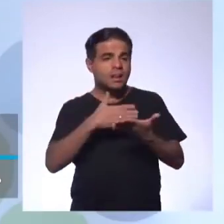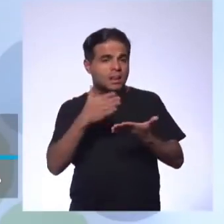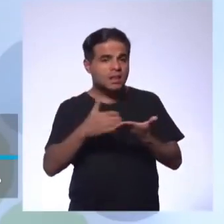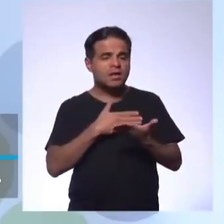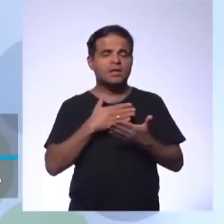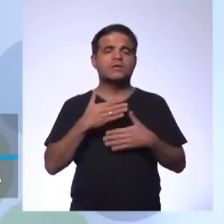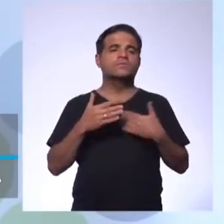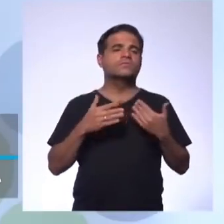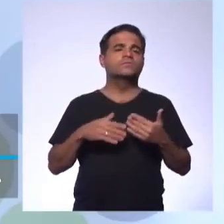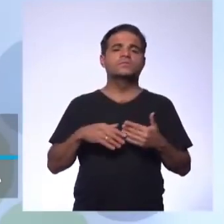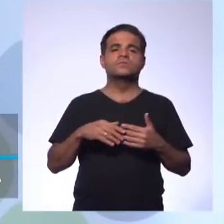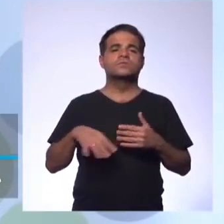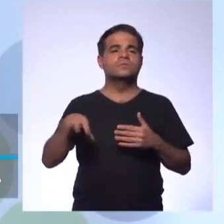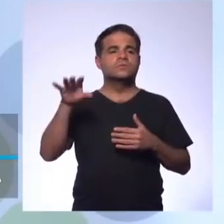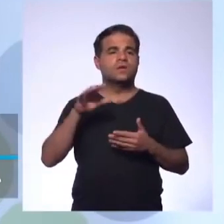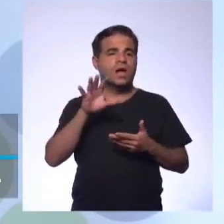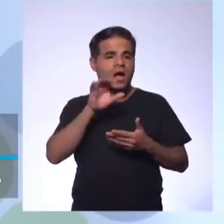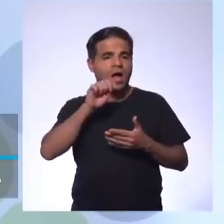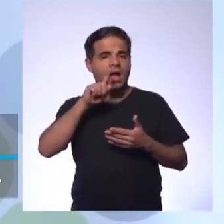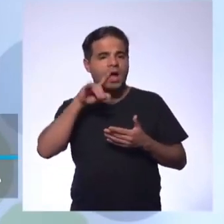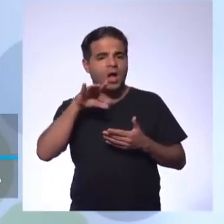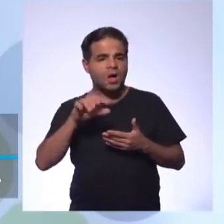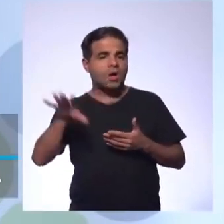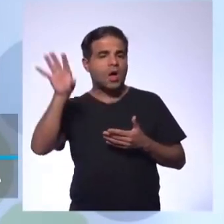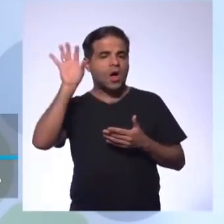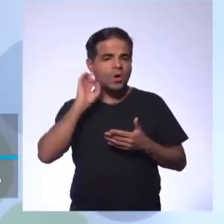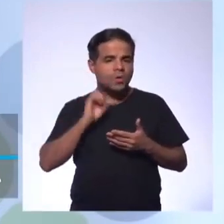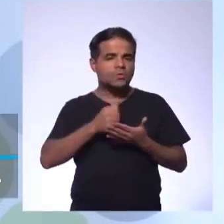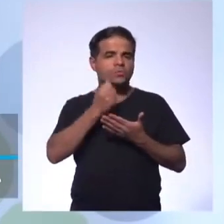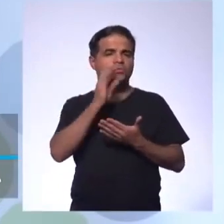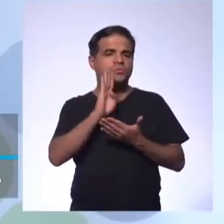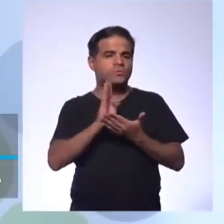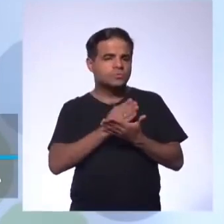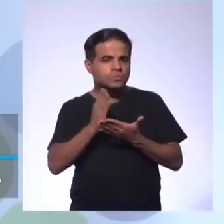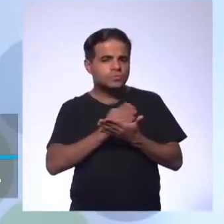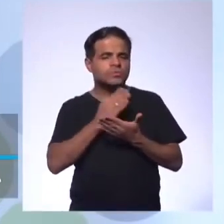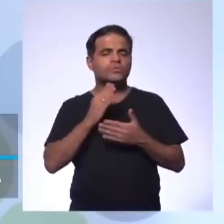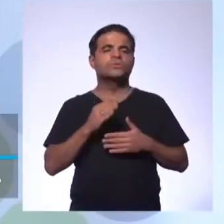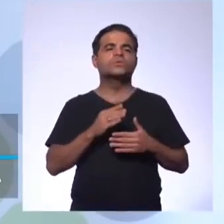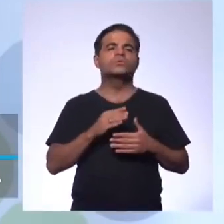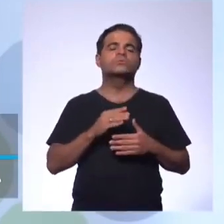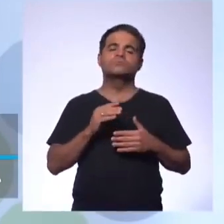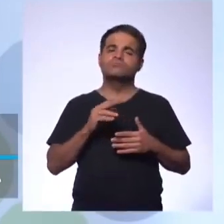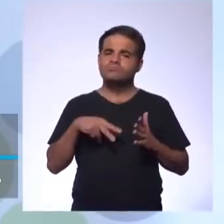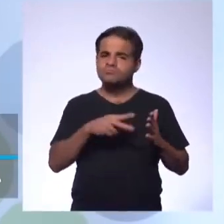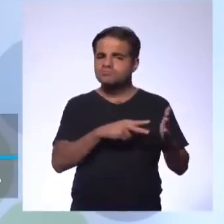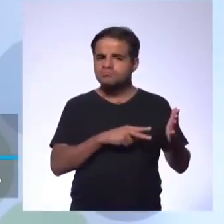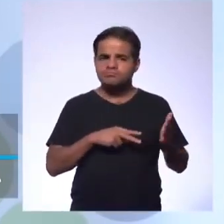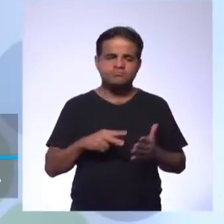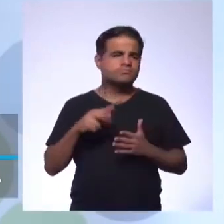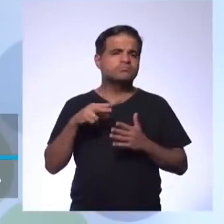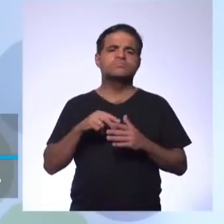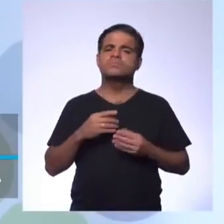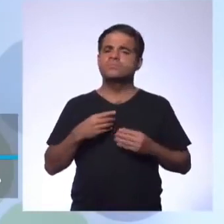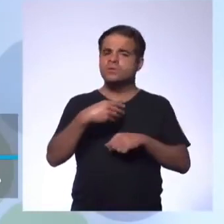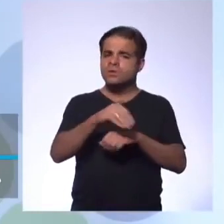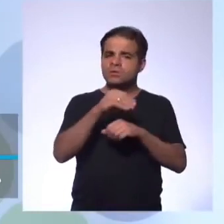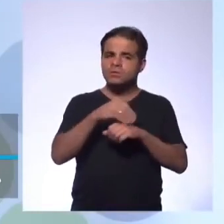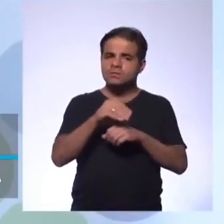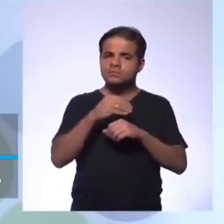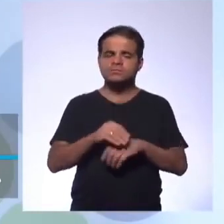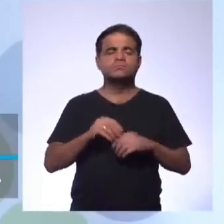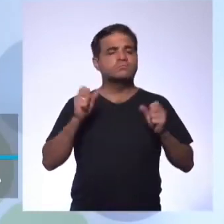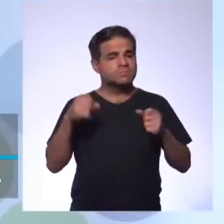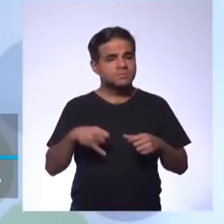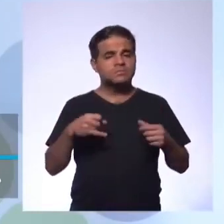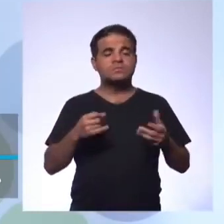livros, audiobooks, você lê tudo. Então, um leitor, aí eu vou acrescento ao que vocês colocaram.